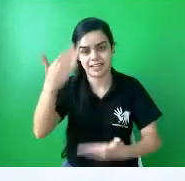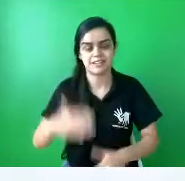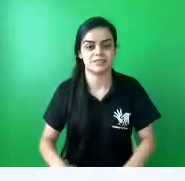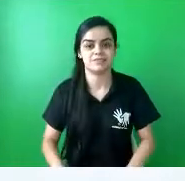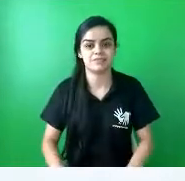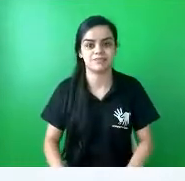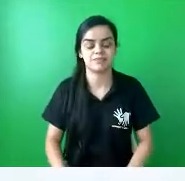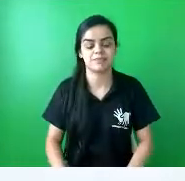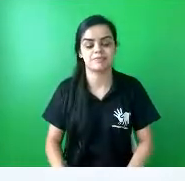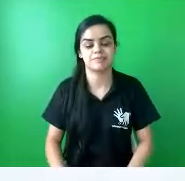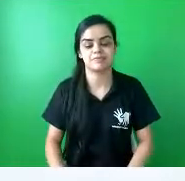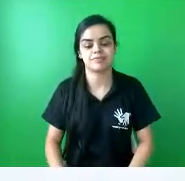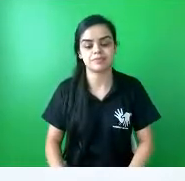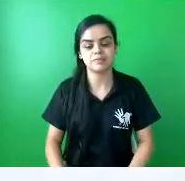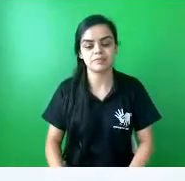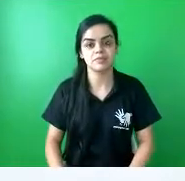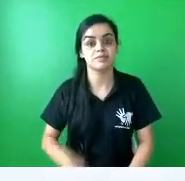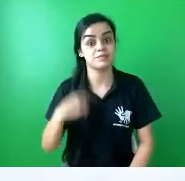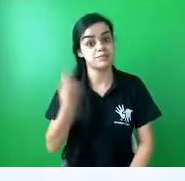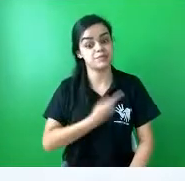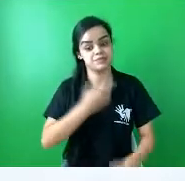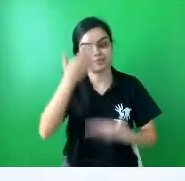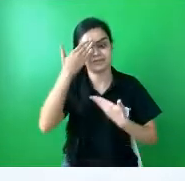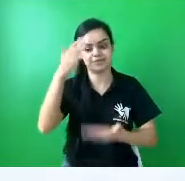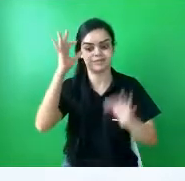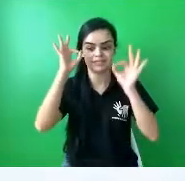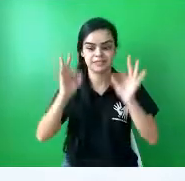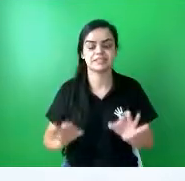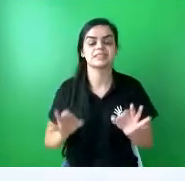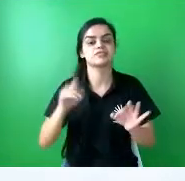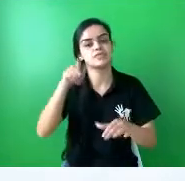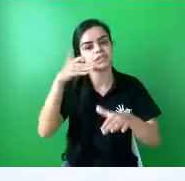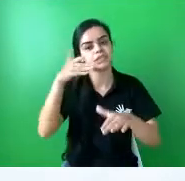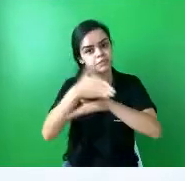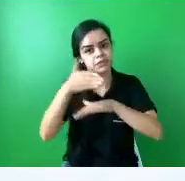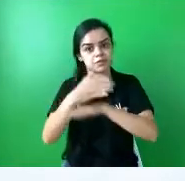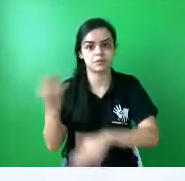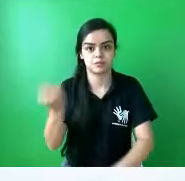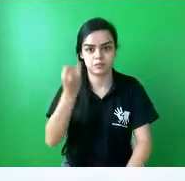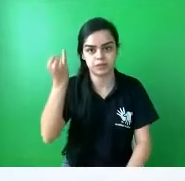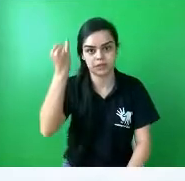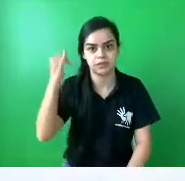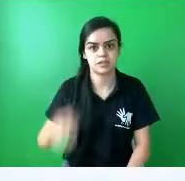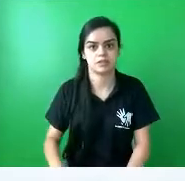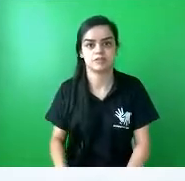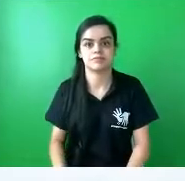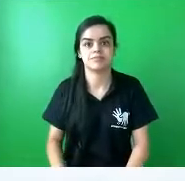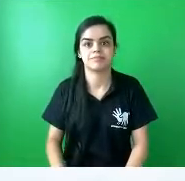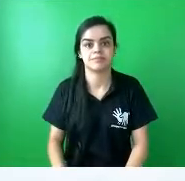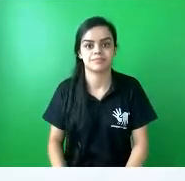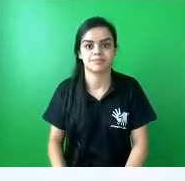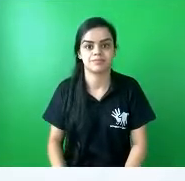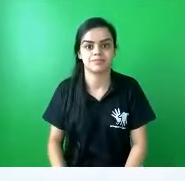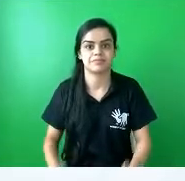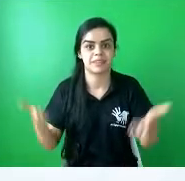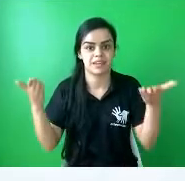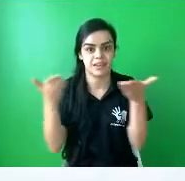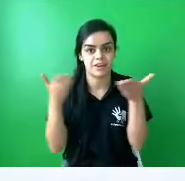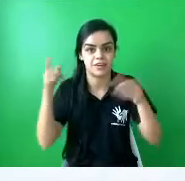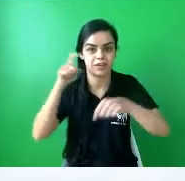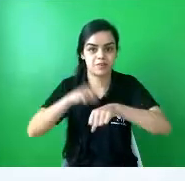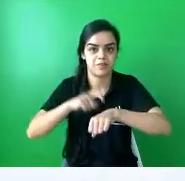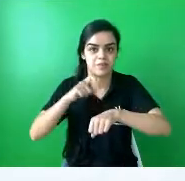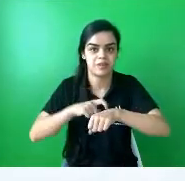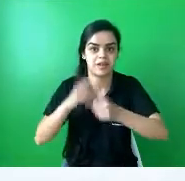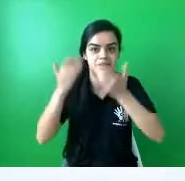Celeste. Nós aqui que agradecemos, com certeza, a sua participação, muito importante. Agora, eu vou passar aqui